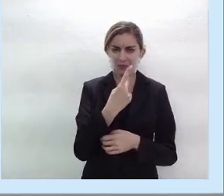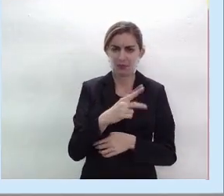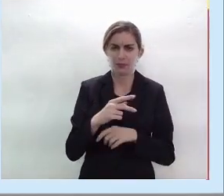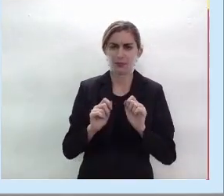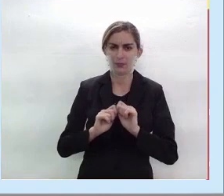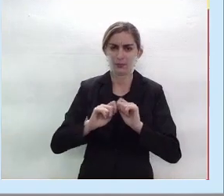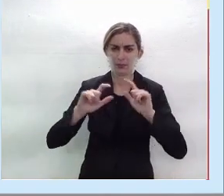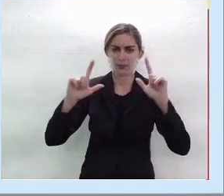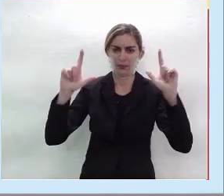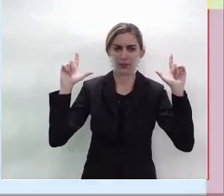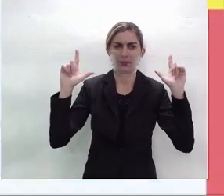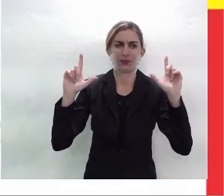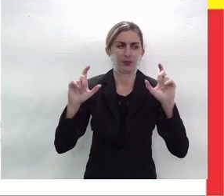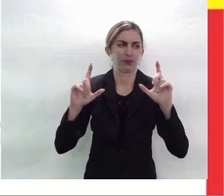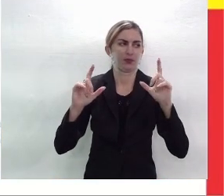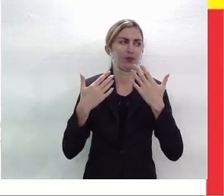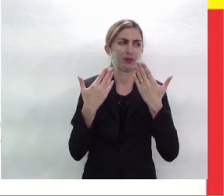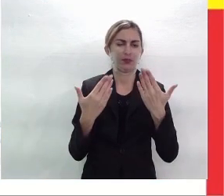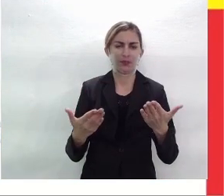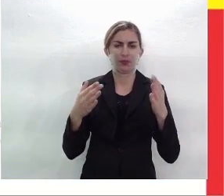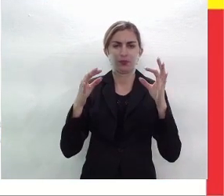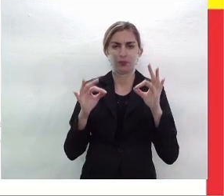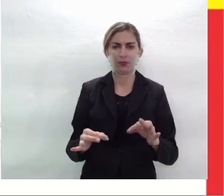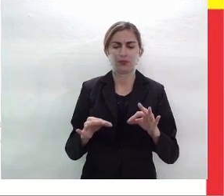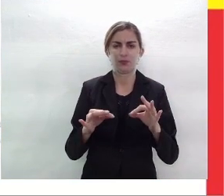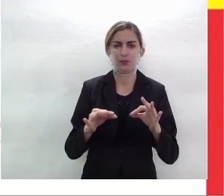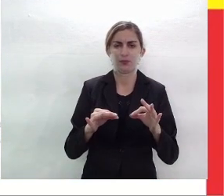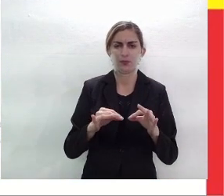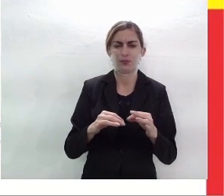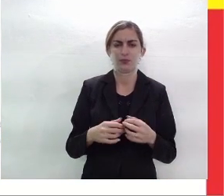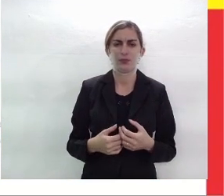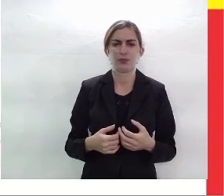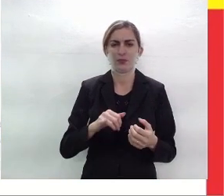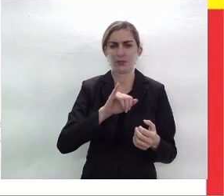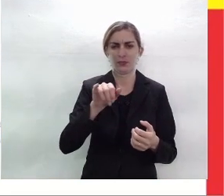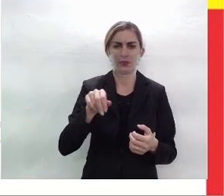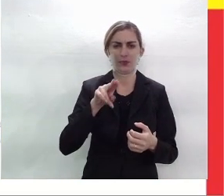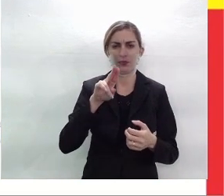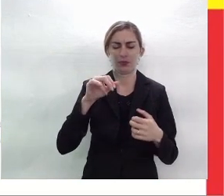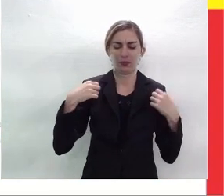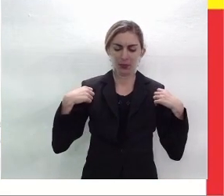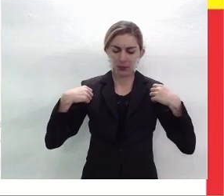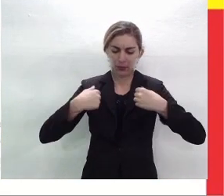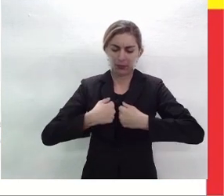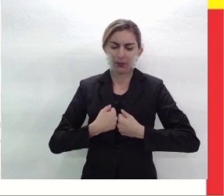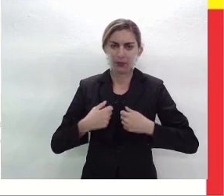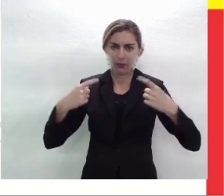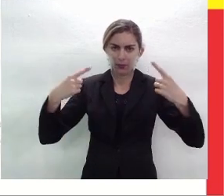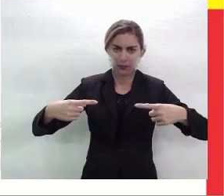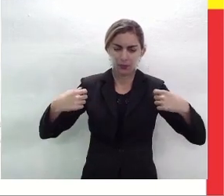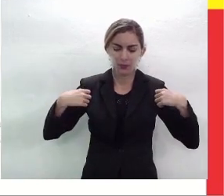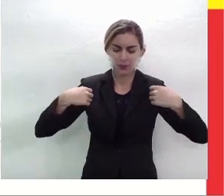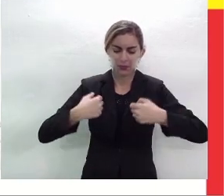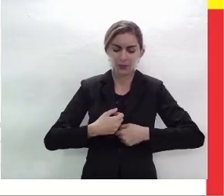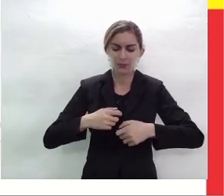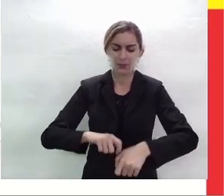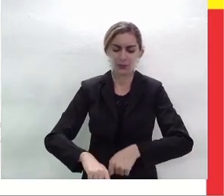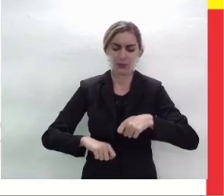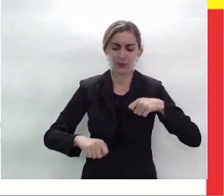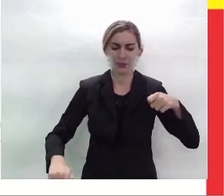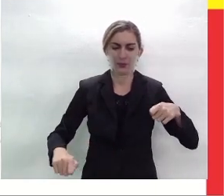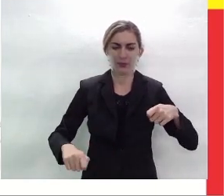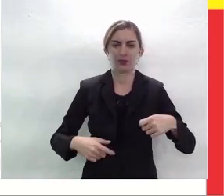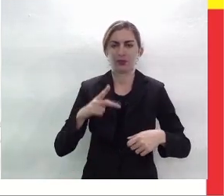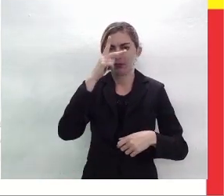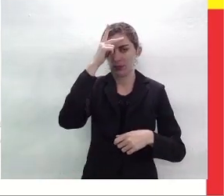Então, na tela para vocês, mostra aí uma imagem justamente do jiu-jitsu com kimono, né? Que é o